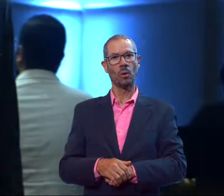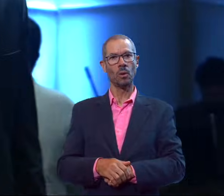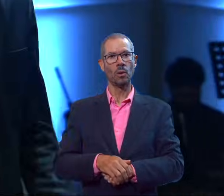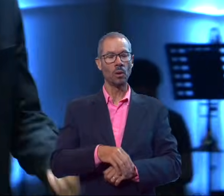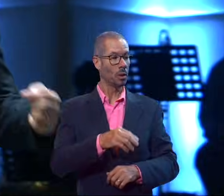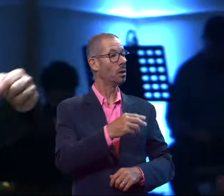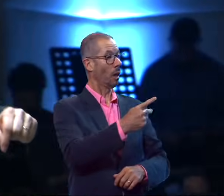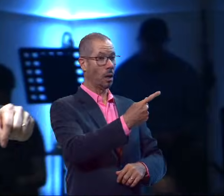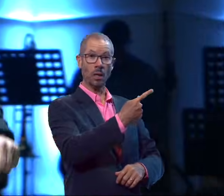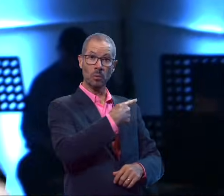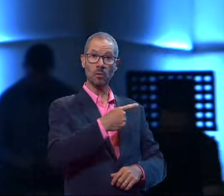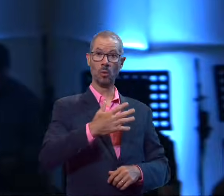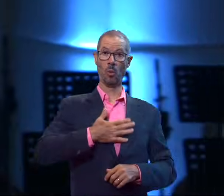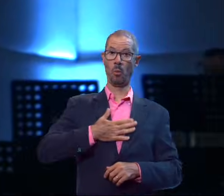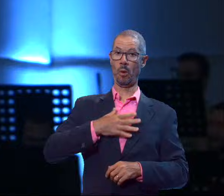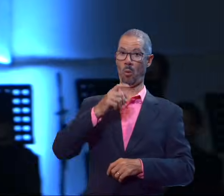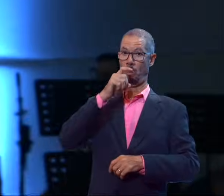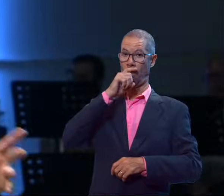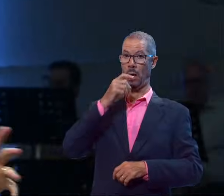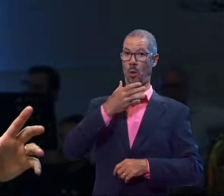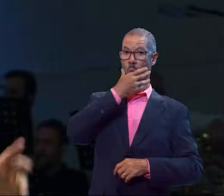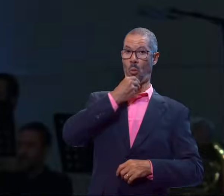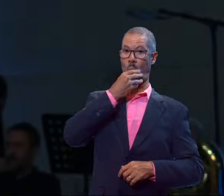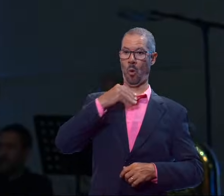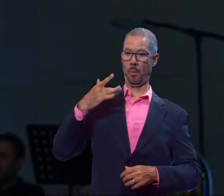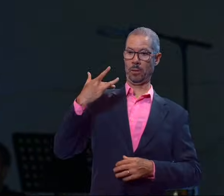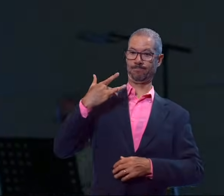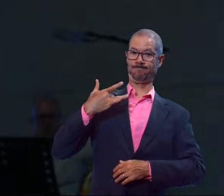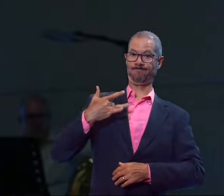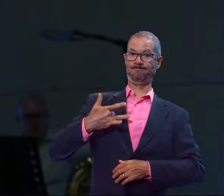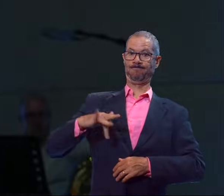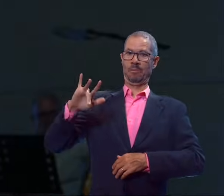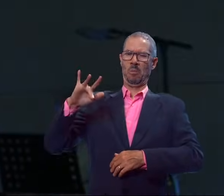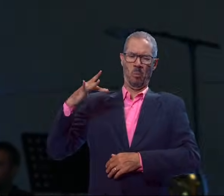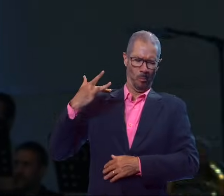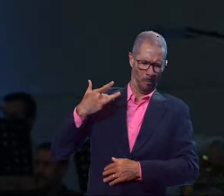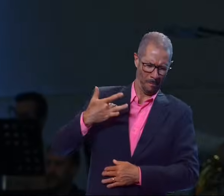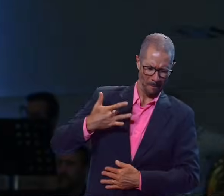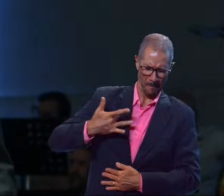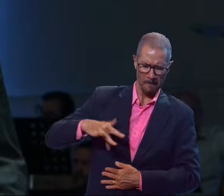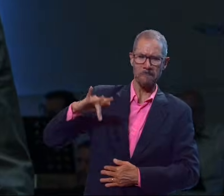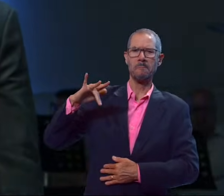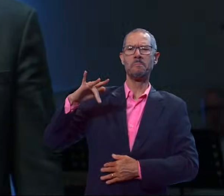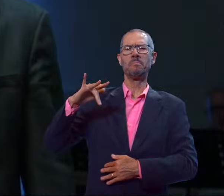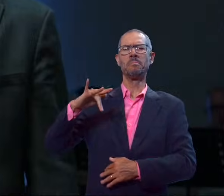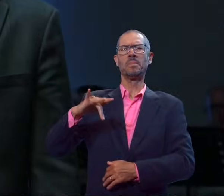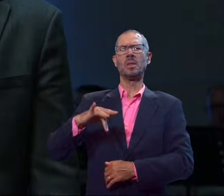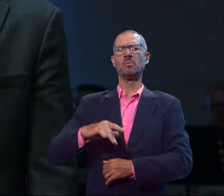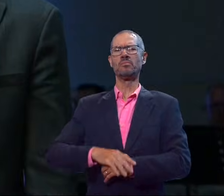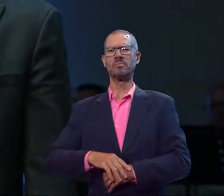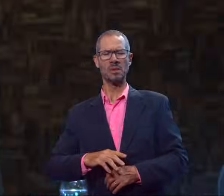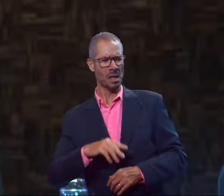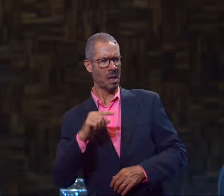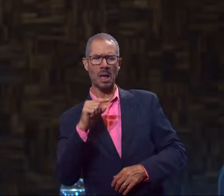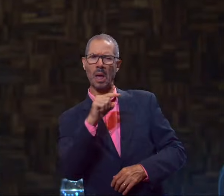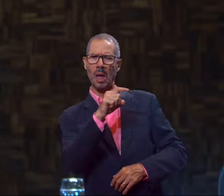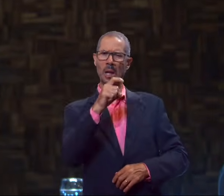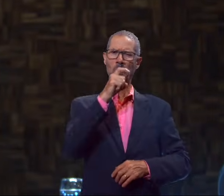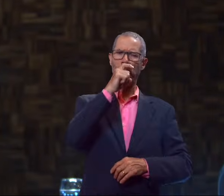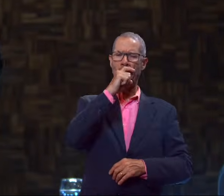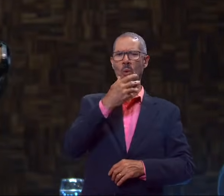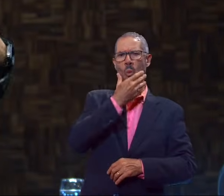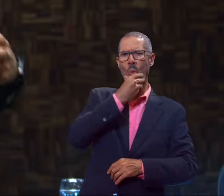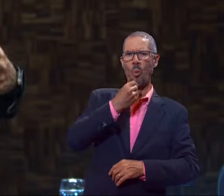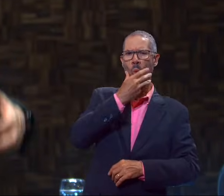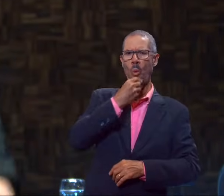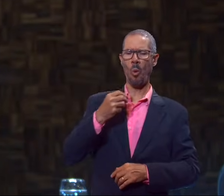ele falou: o meu pai era um homem muito piedoso, mas muito piedoso. Ele era um homem